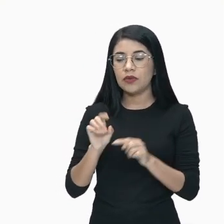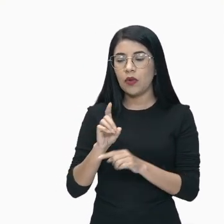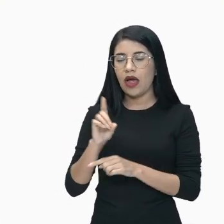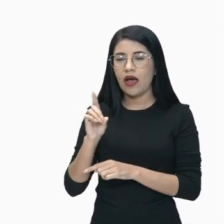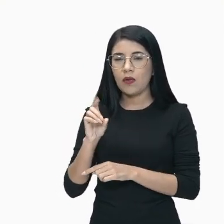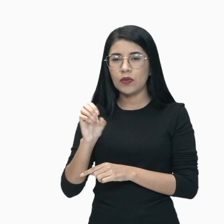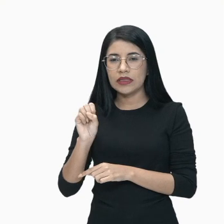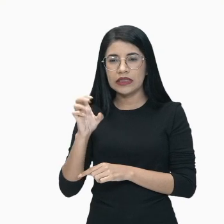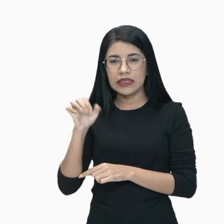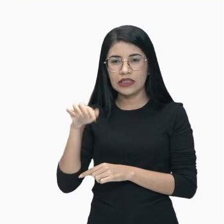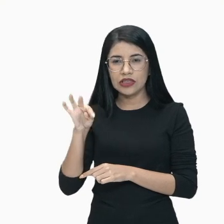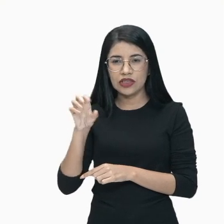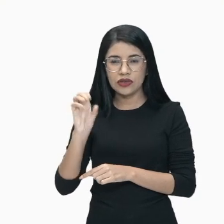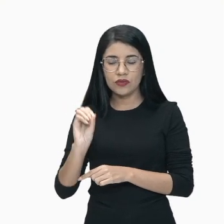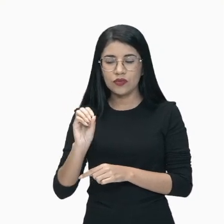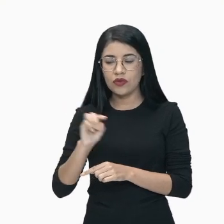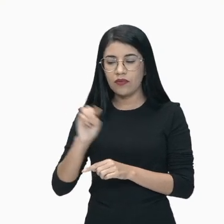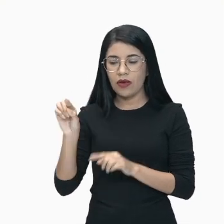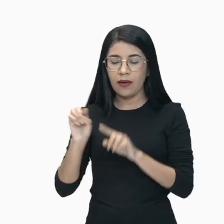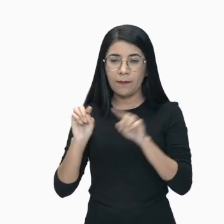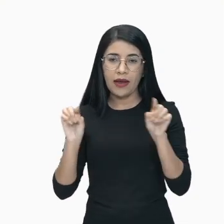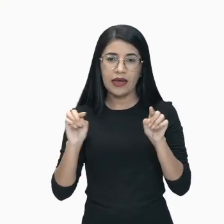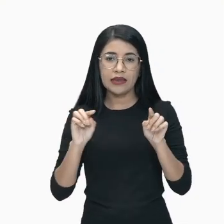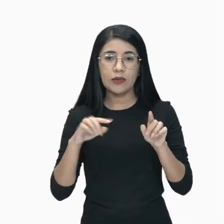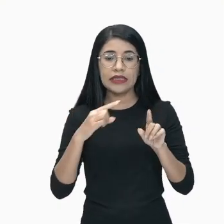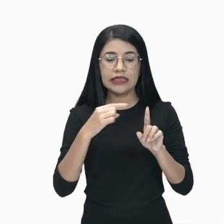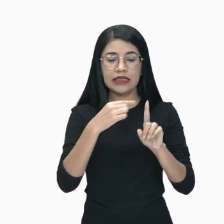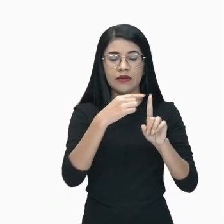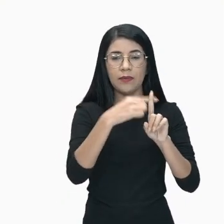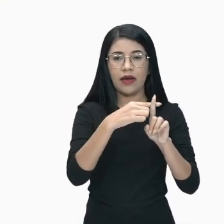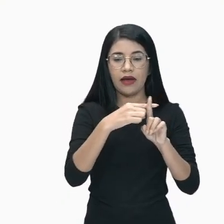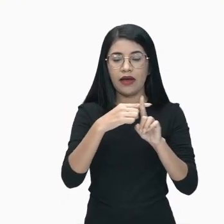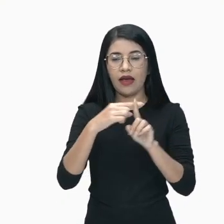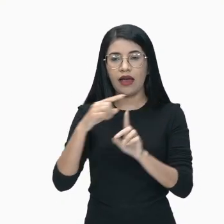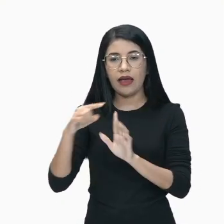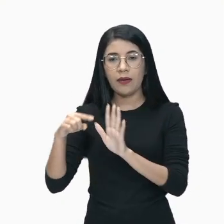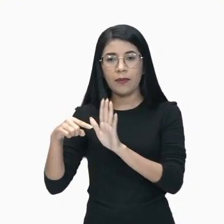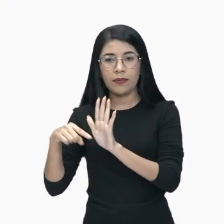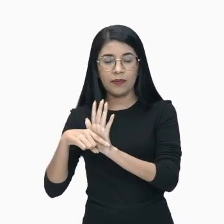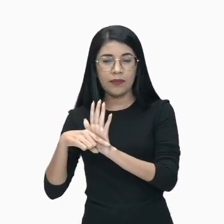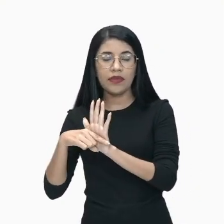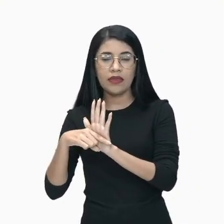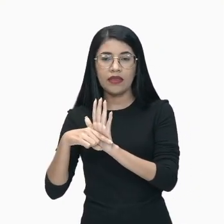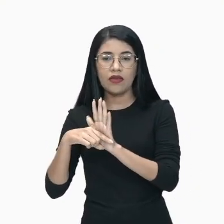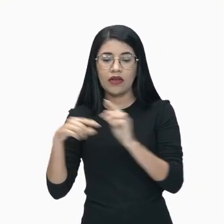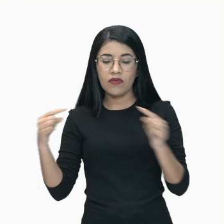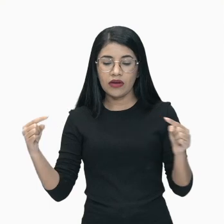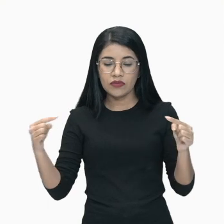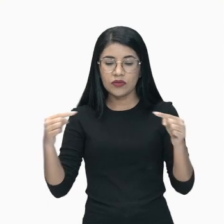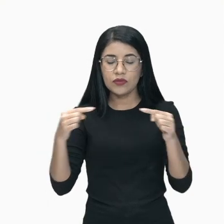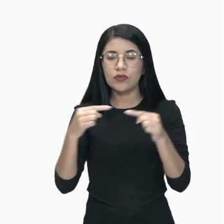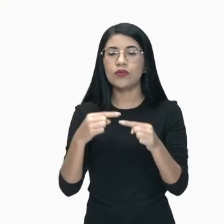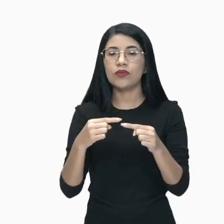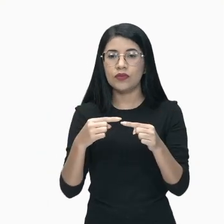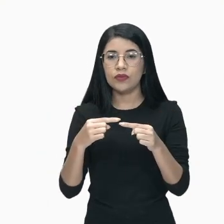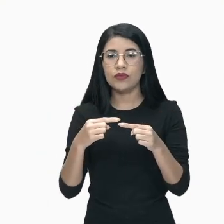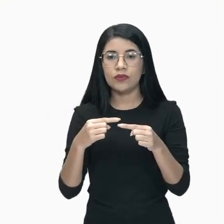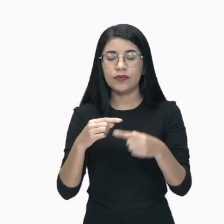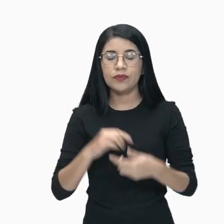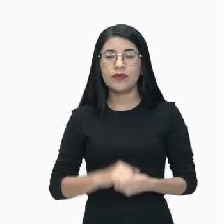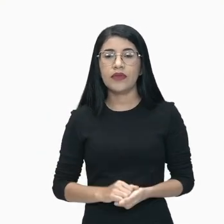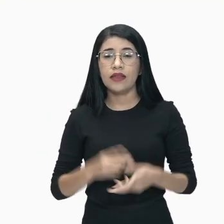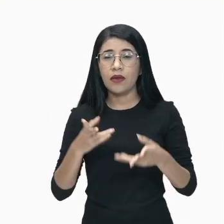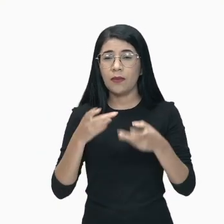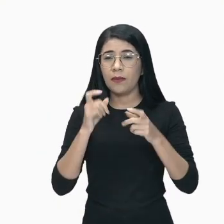aqui, no caso em que as cargas são de sinais opostos, as características do vetor força não mudam. Veja que eu vou ter